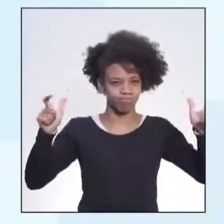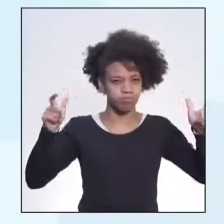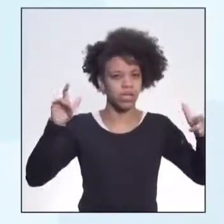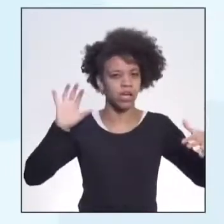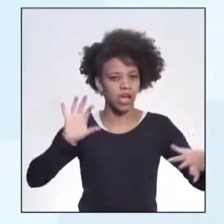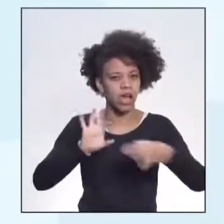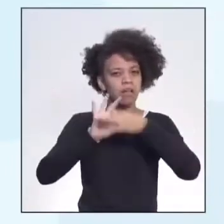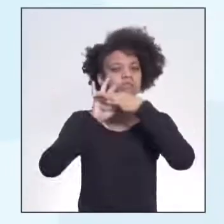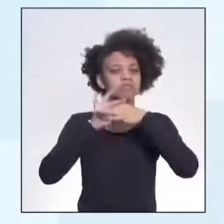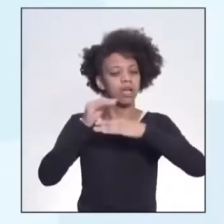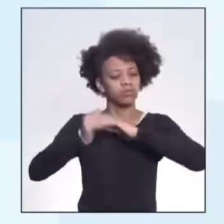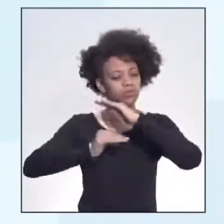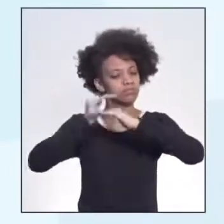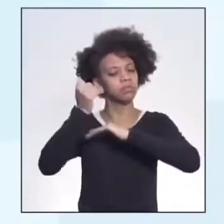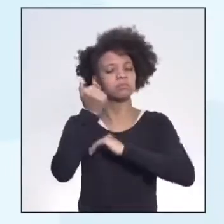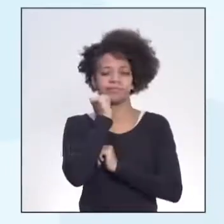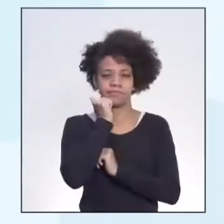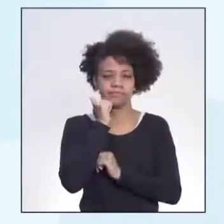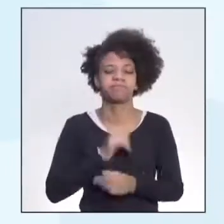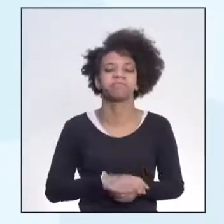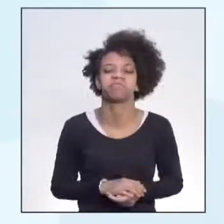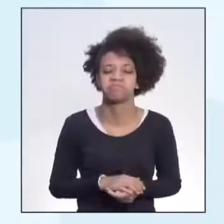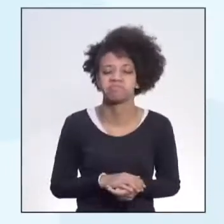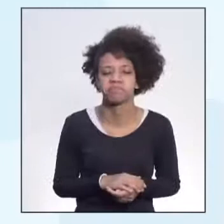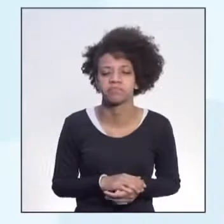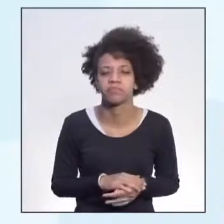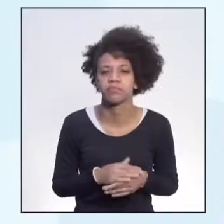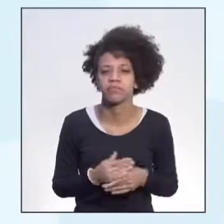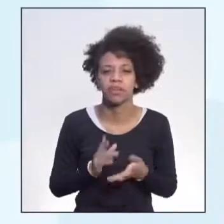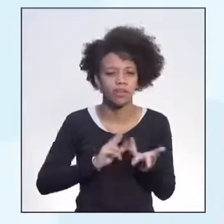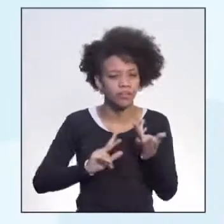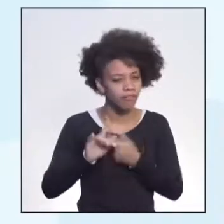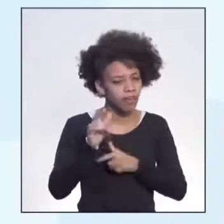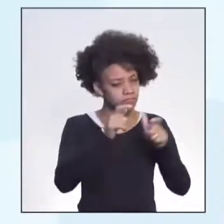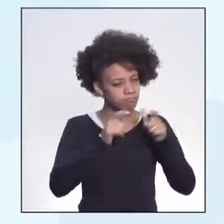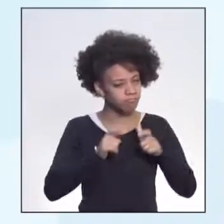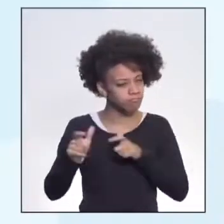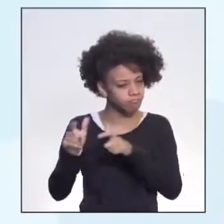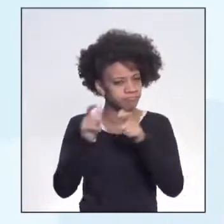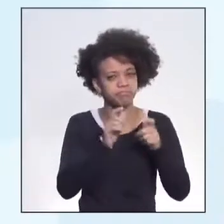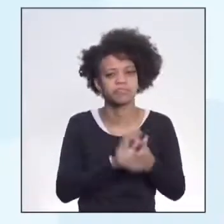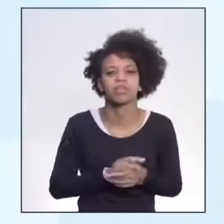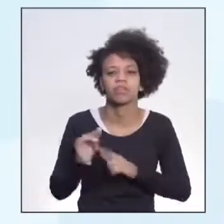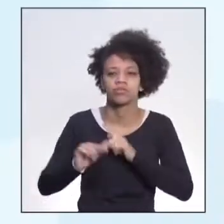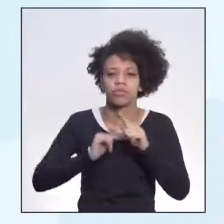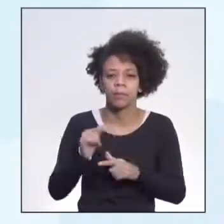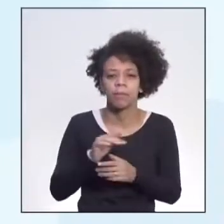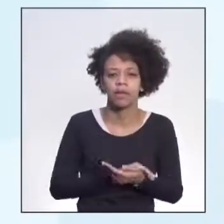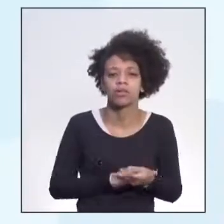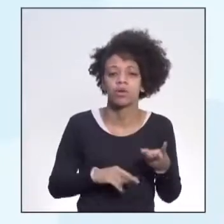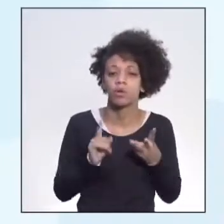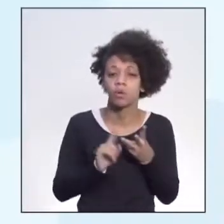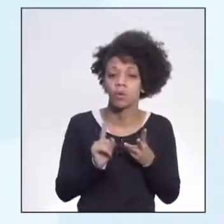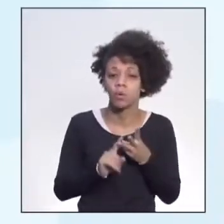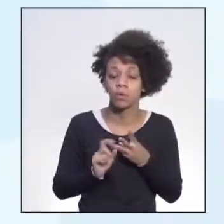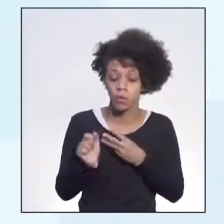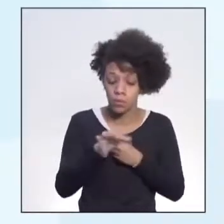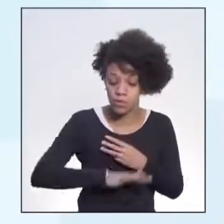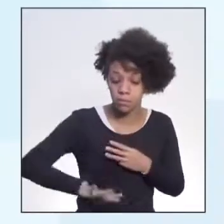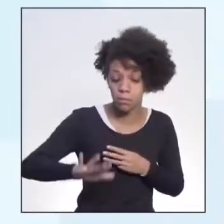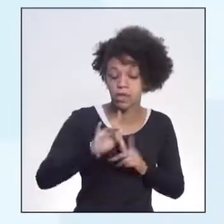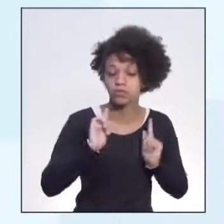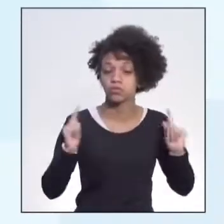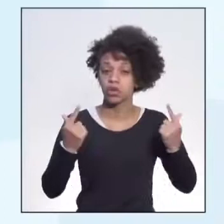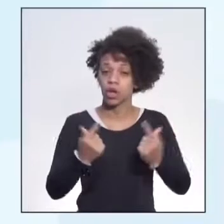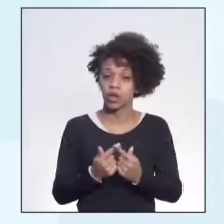ligado ao desenvolvimento científico, nas diversas áreas de trabalho, o espaço geográfico, que